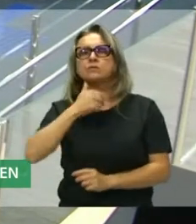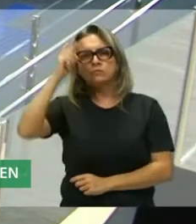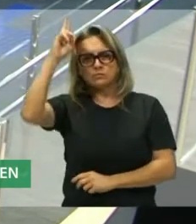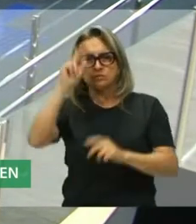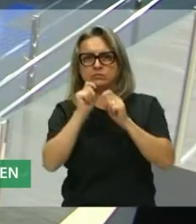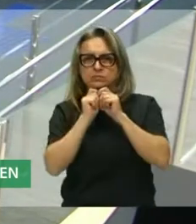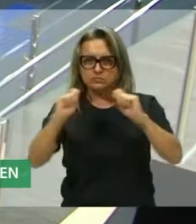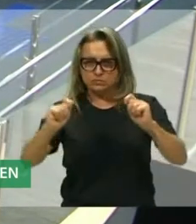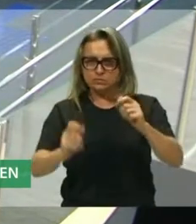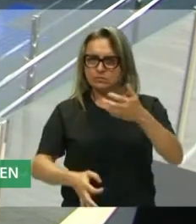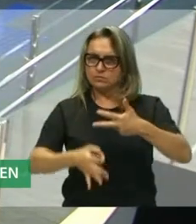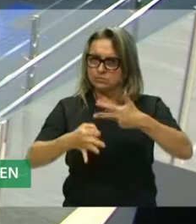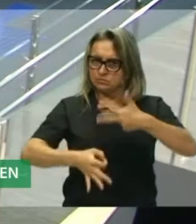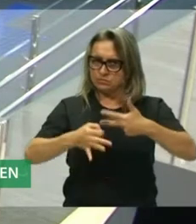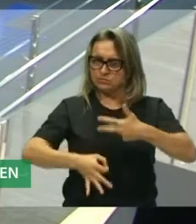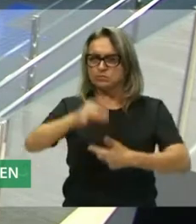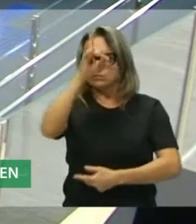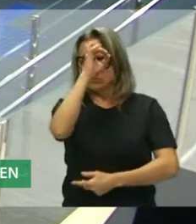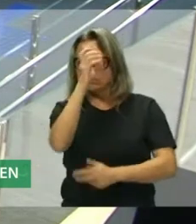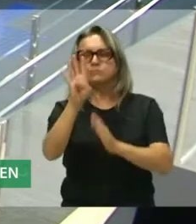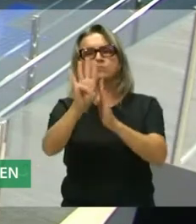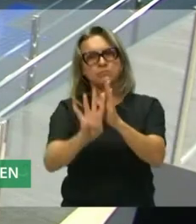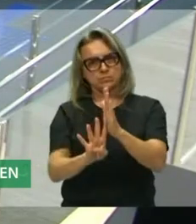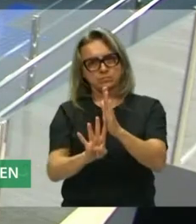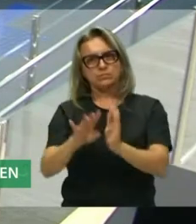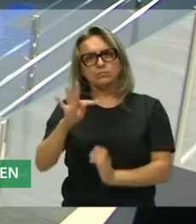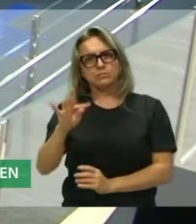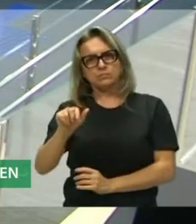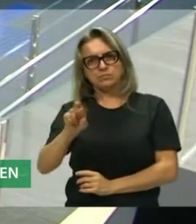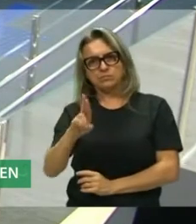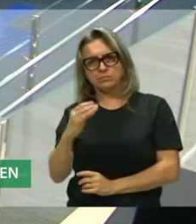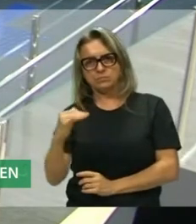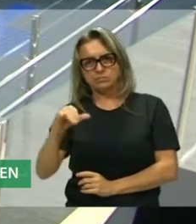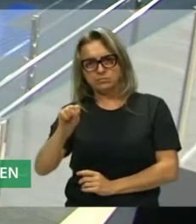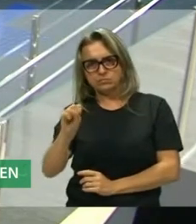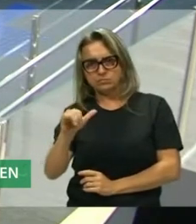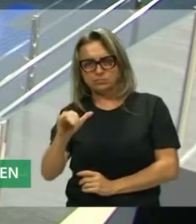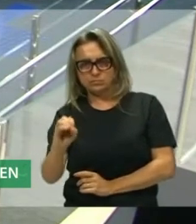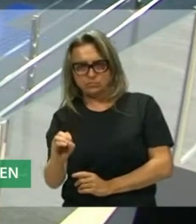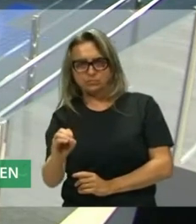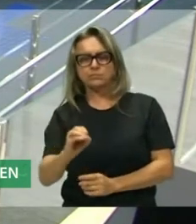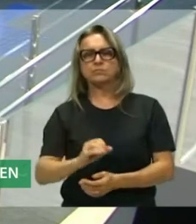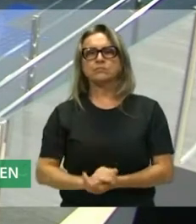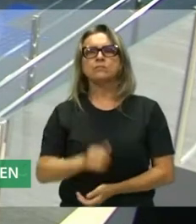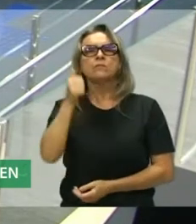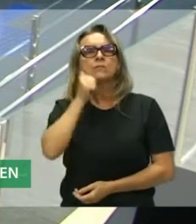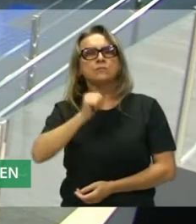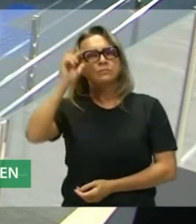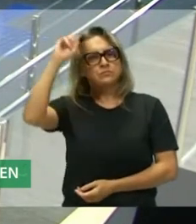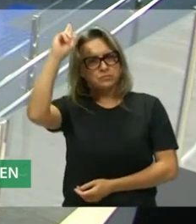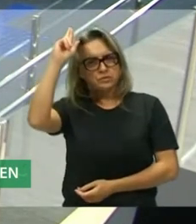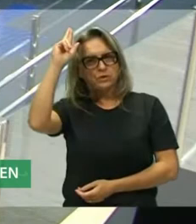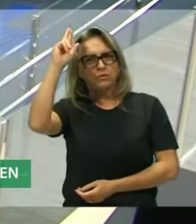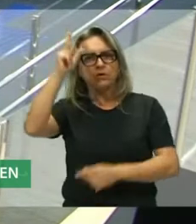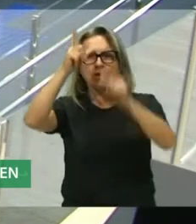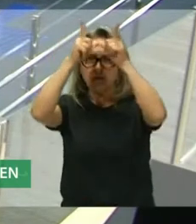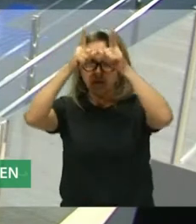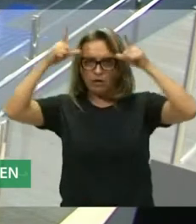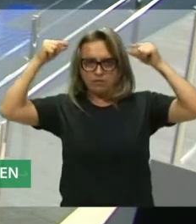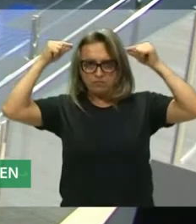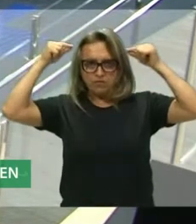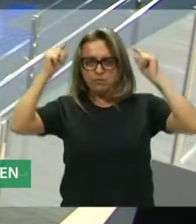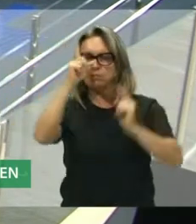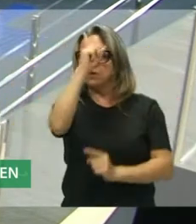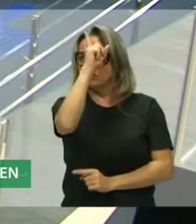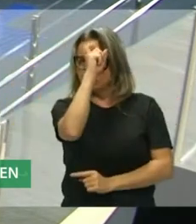Hospital e Maternidade Marieta Konder-Bornhauser, Tarcísio Soares Picon. Senhora enfermeira do Hospital Marieta